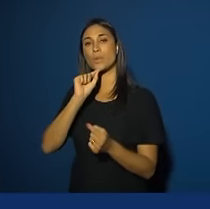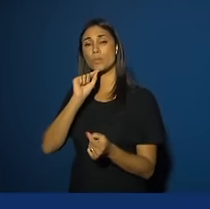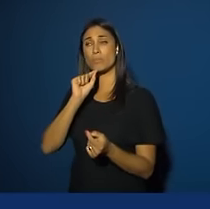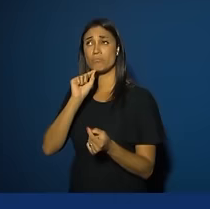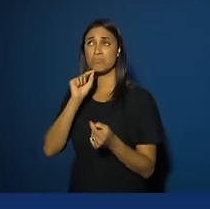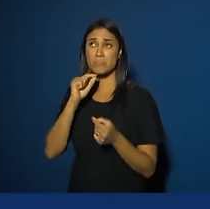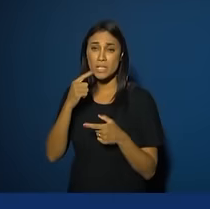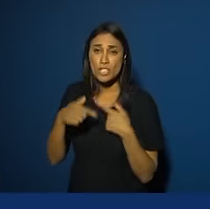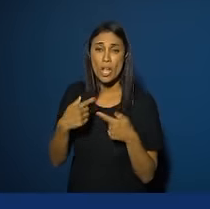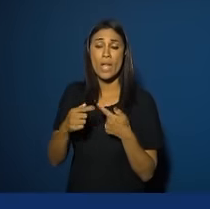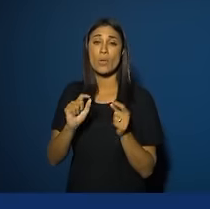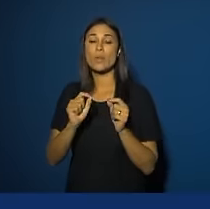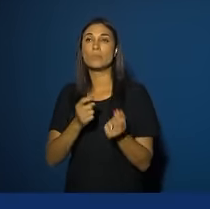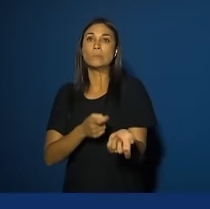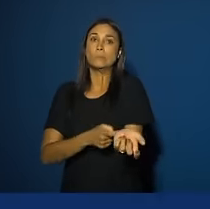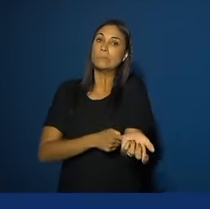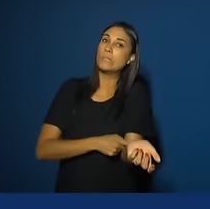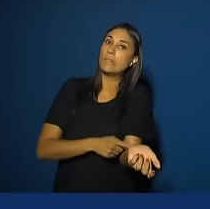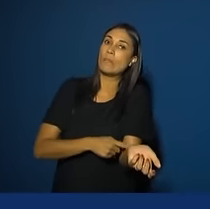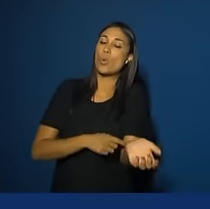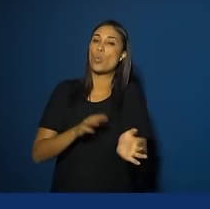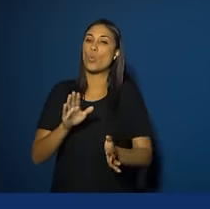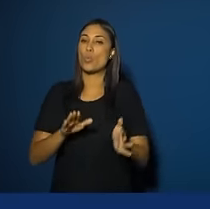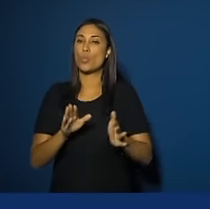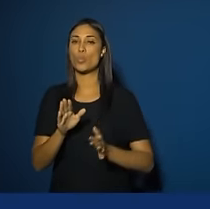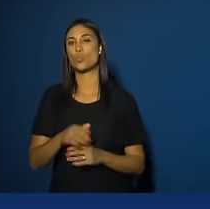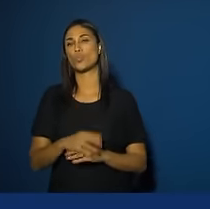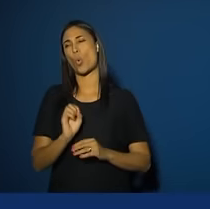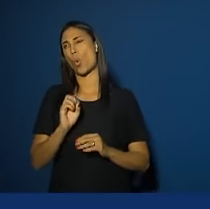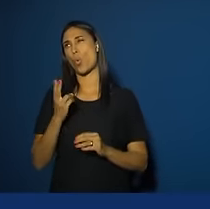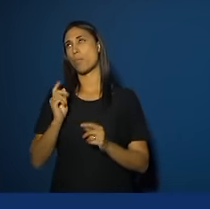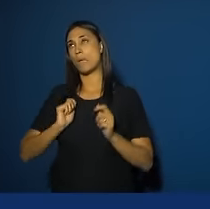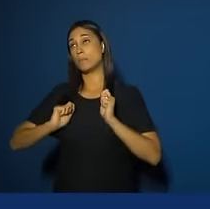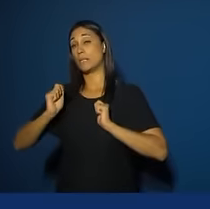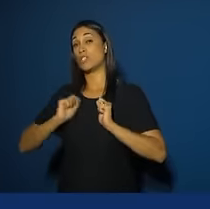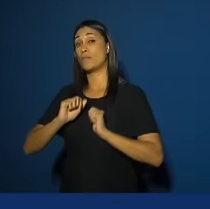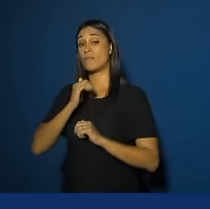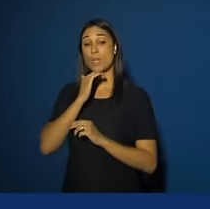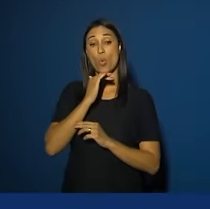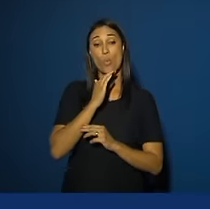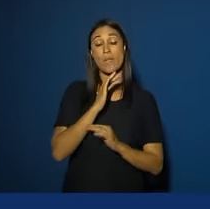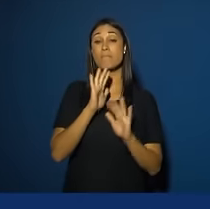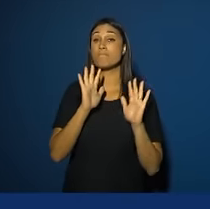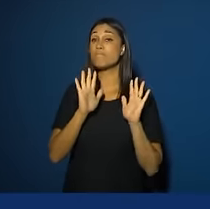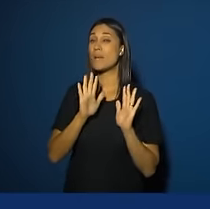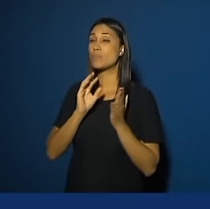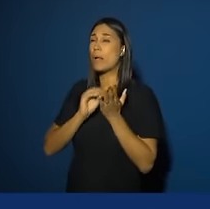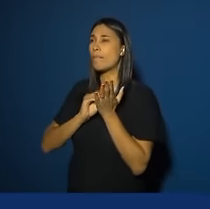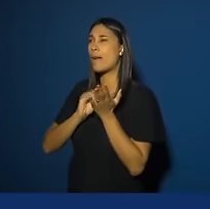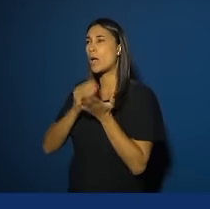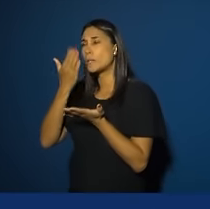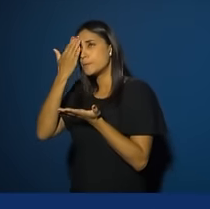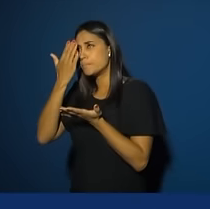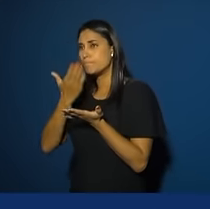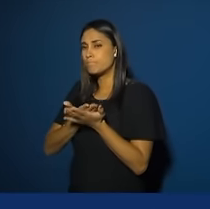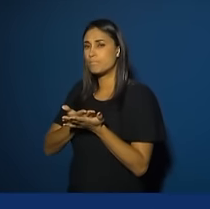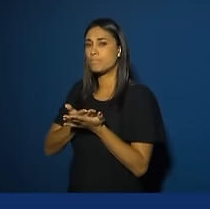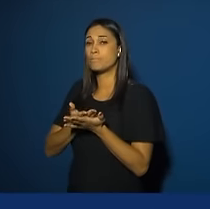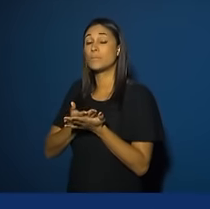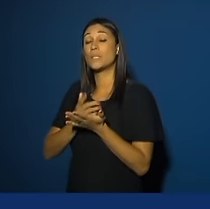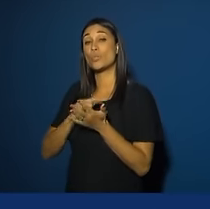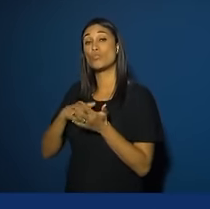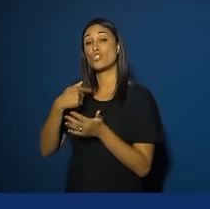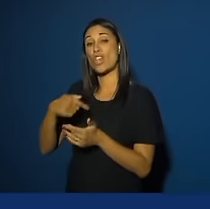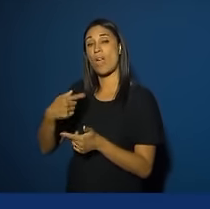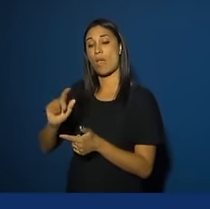uma tensãozinha, né? Eu não digo nenhuma expectativa de que vai ser ruim, mas uma incerteza que gera um prêmio.